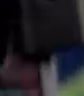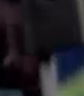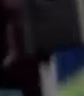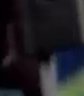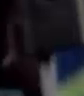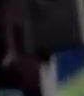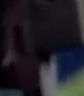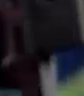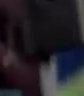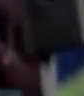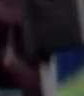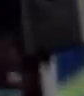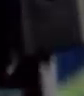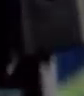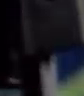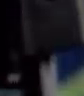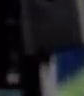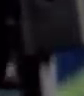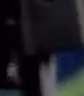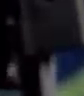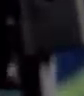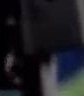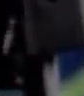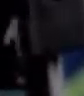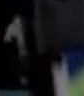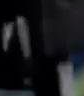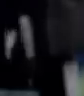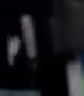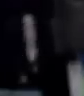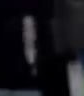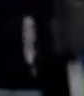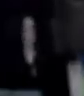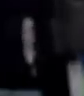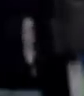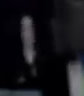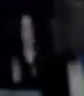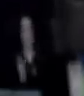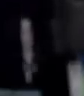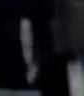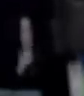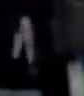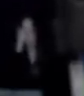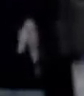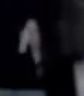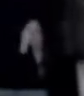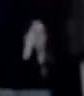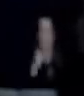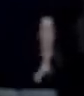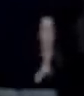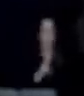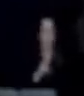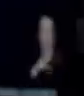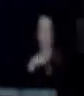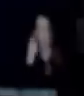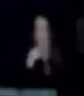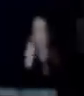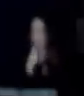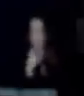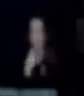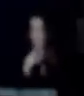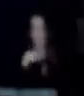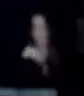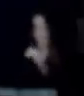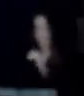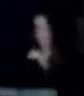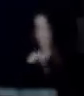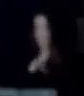Quantos milhões? Peraí. E muita gratidão. Nós sabemos o que aconteceu com a política neoliberal no